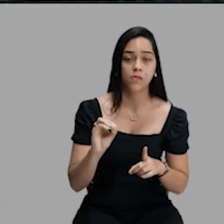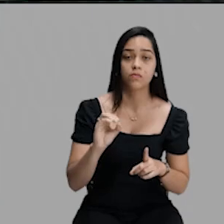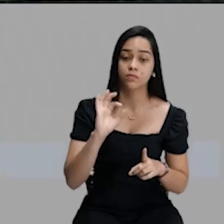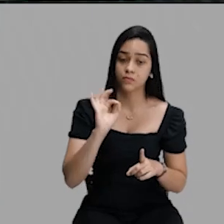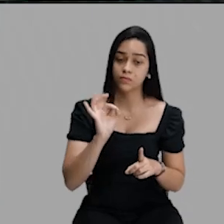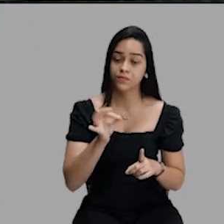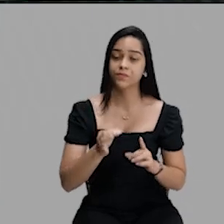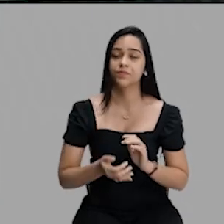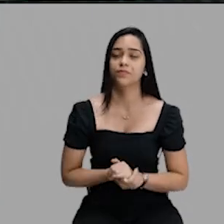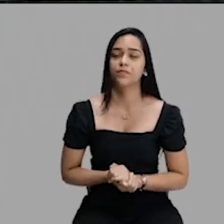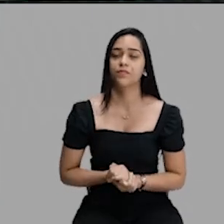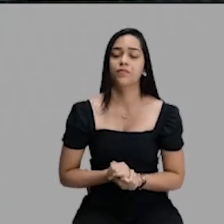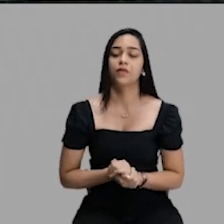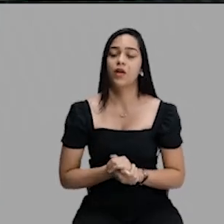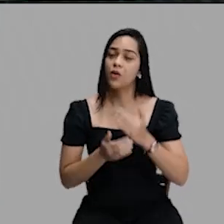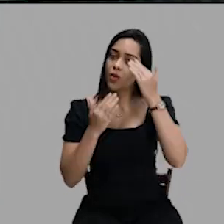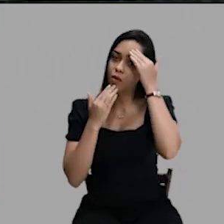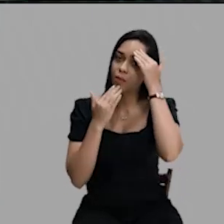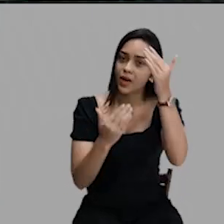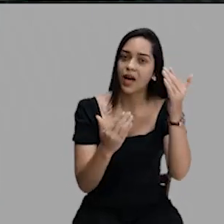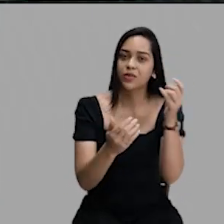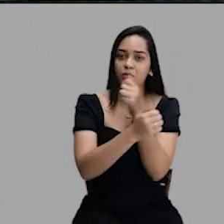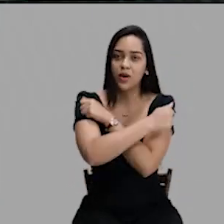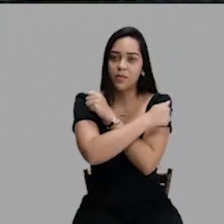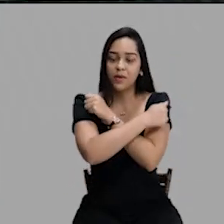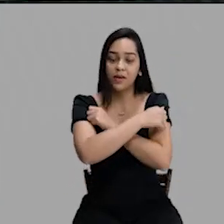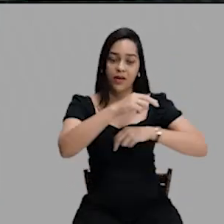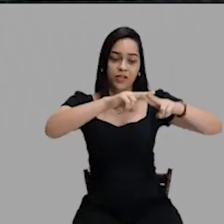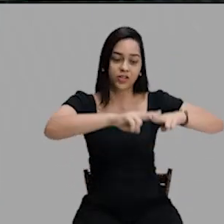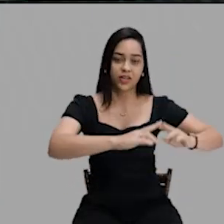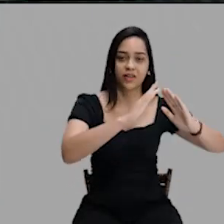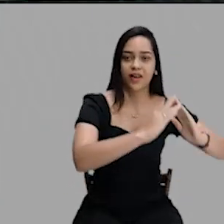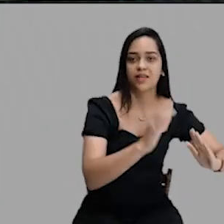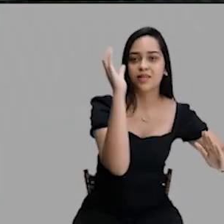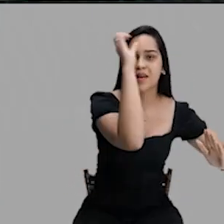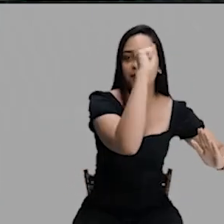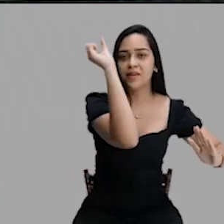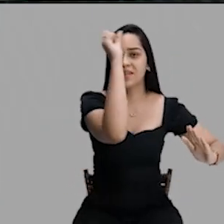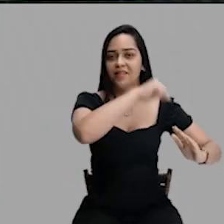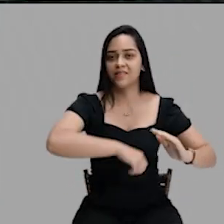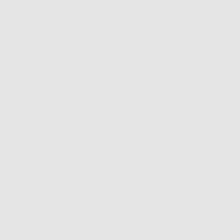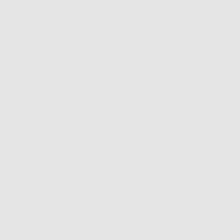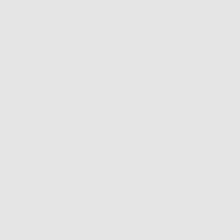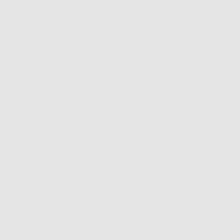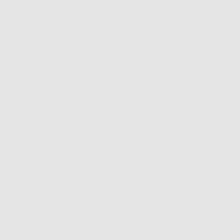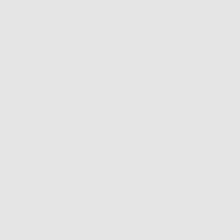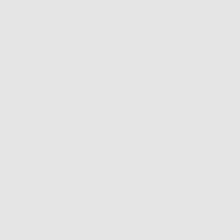Ok? Então, turma, valeu. Um abraço. Hashtag fica em casa aprendendo.